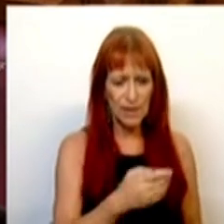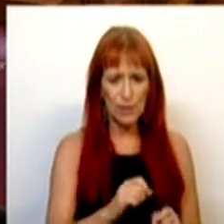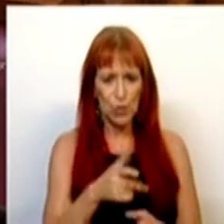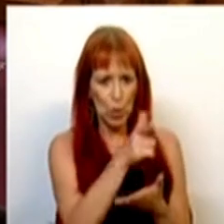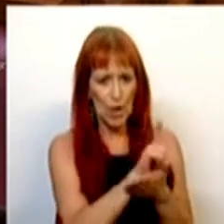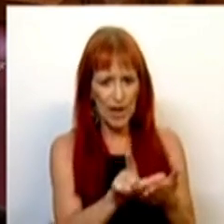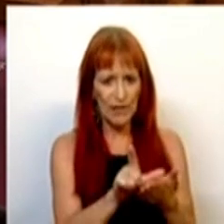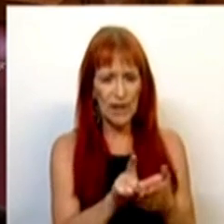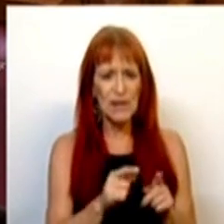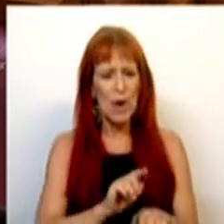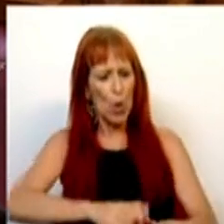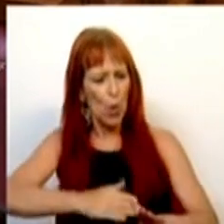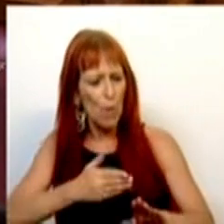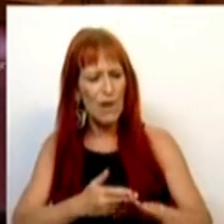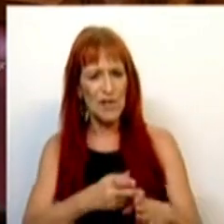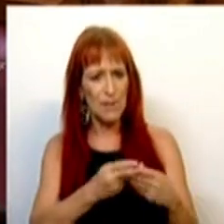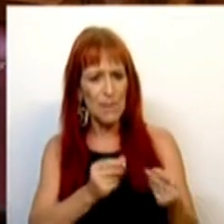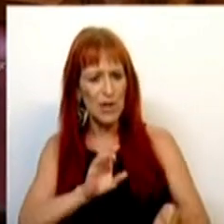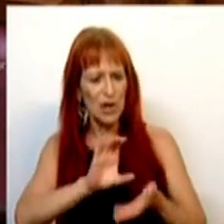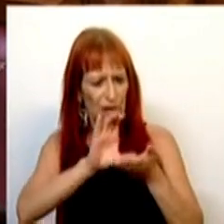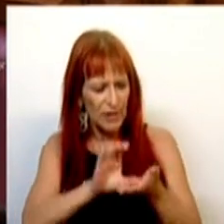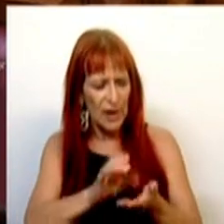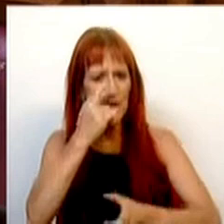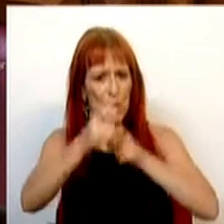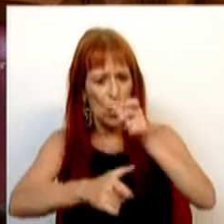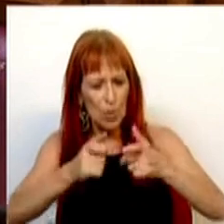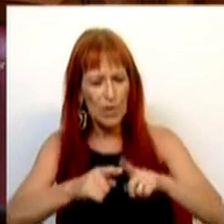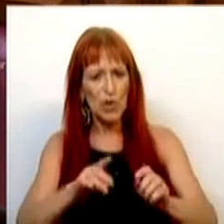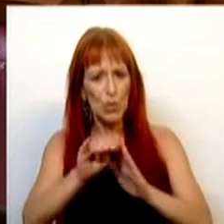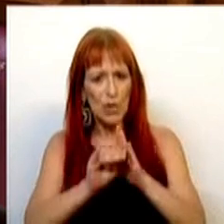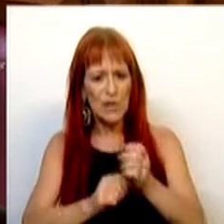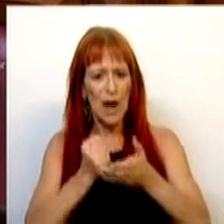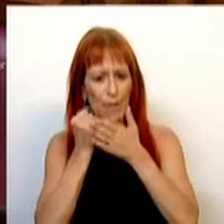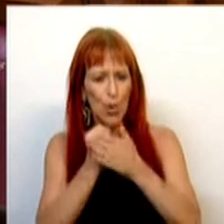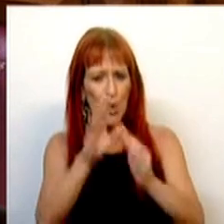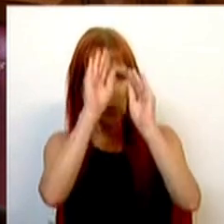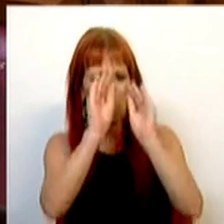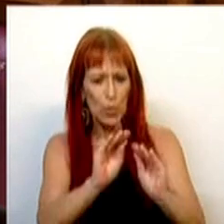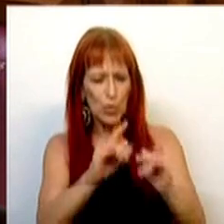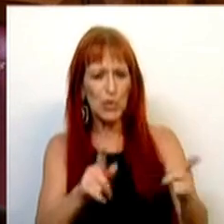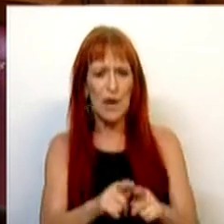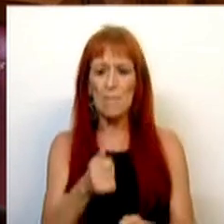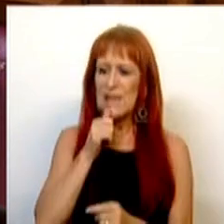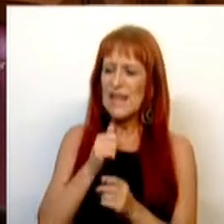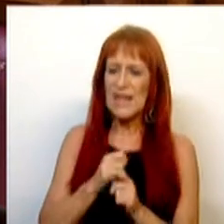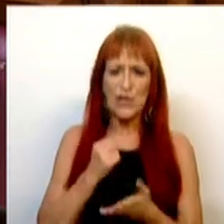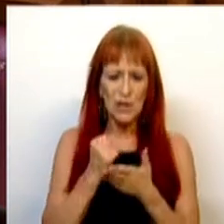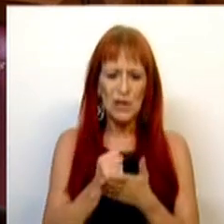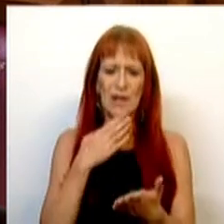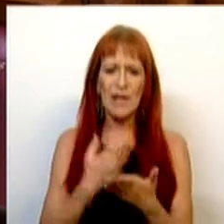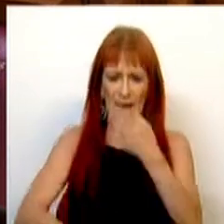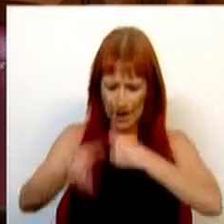do LIVRE, para o reforço dos meios financeiros e humanos, dos programas de apoio pedagógico e de medidas de